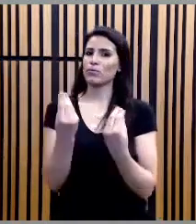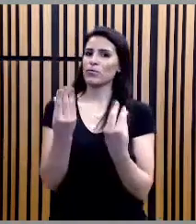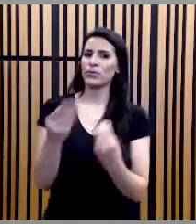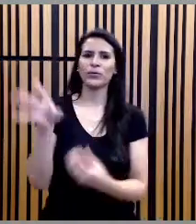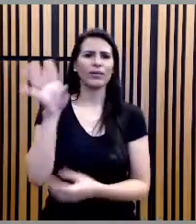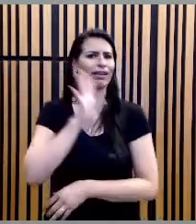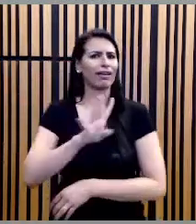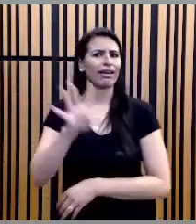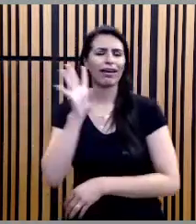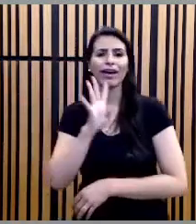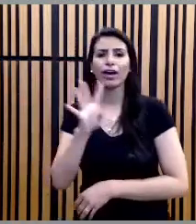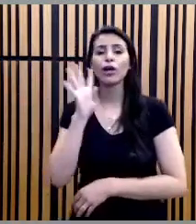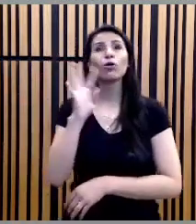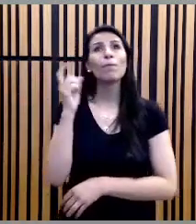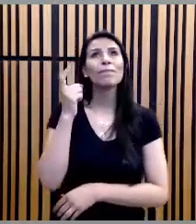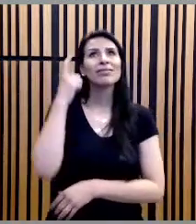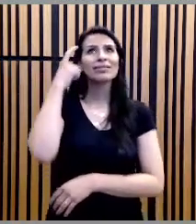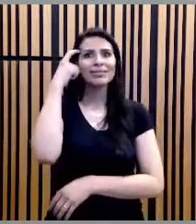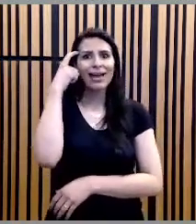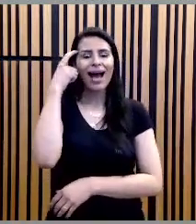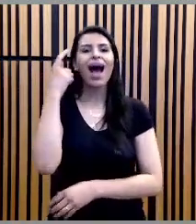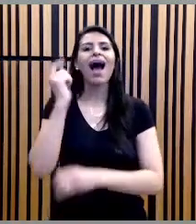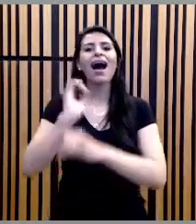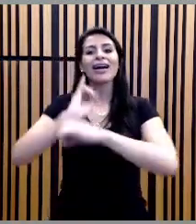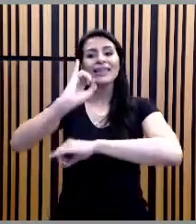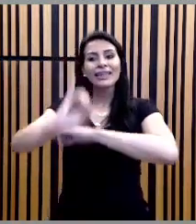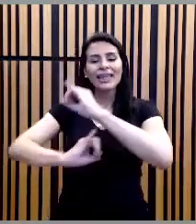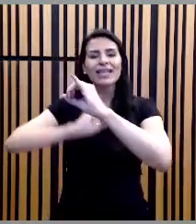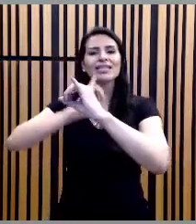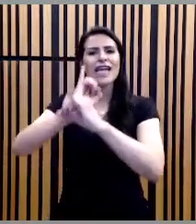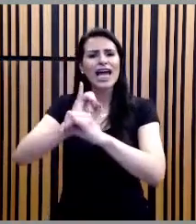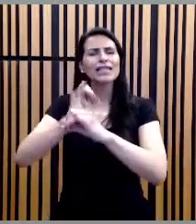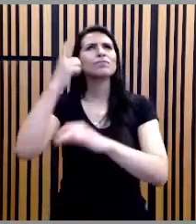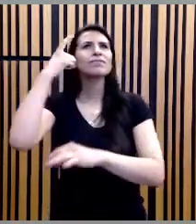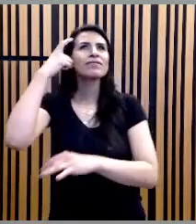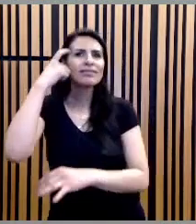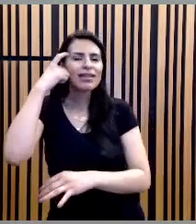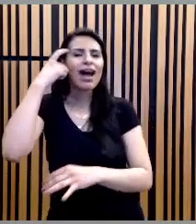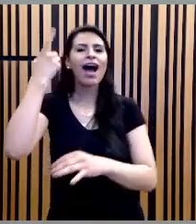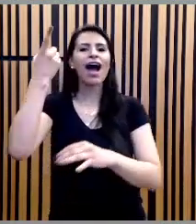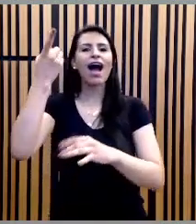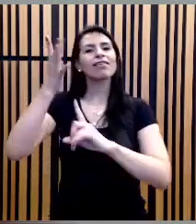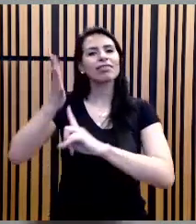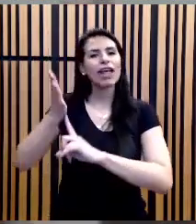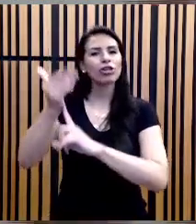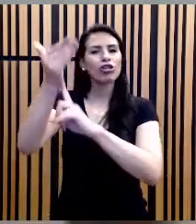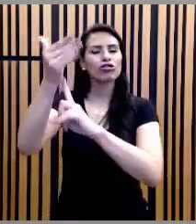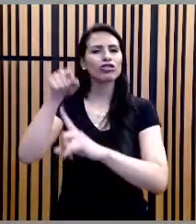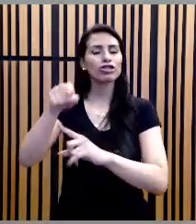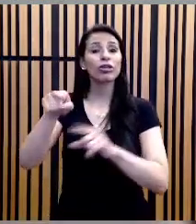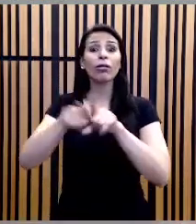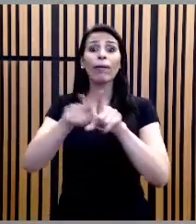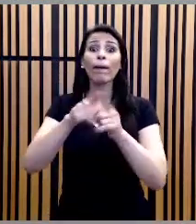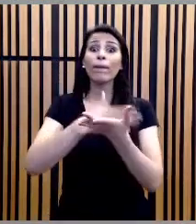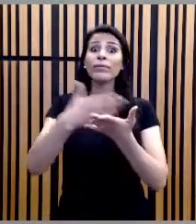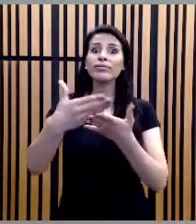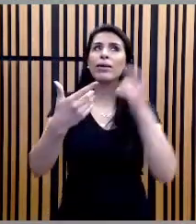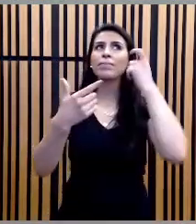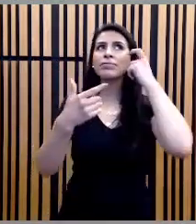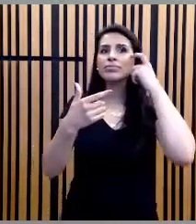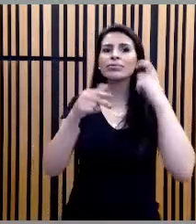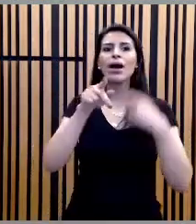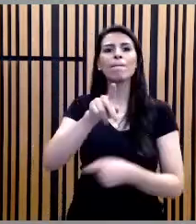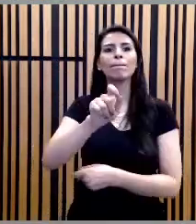pessoal. Pensar em internet, pensar em tecnologia e começar a pensar num parque